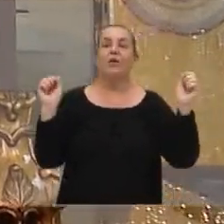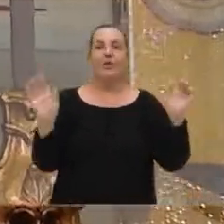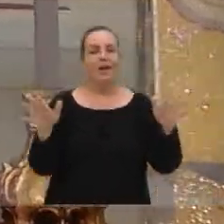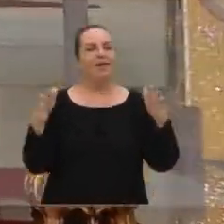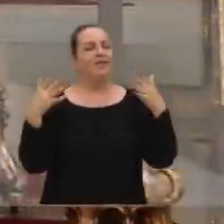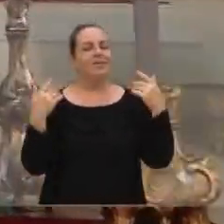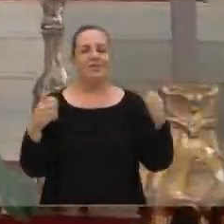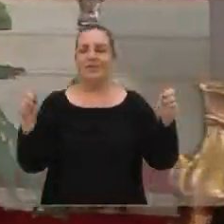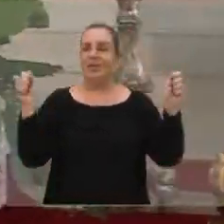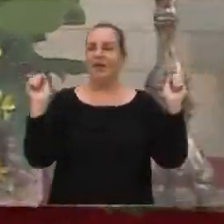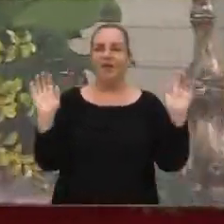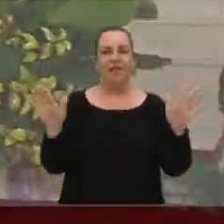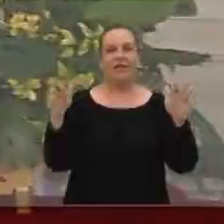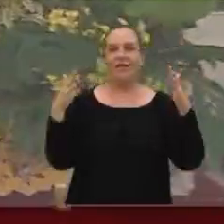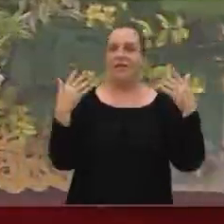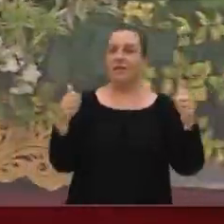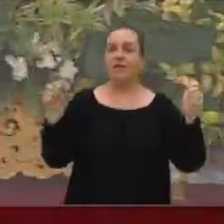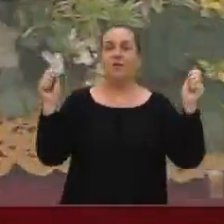aleluia.